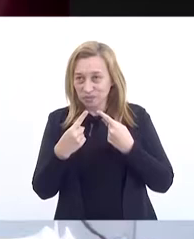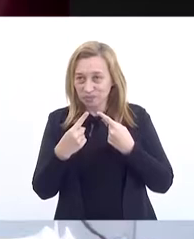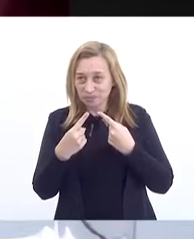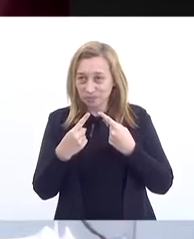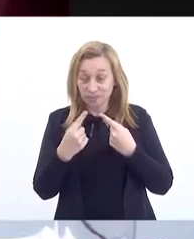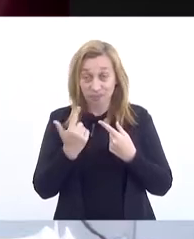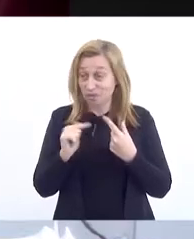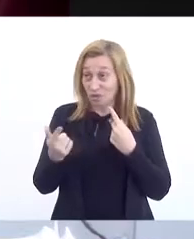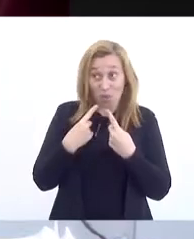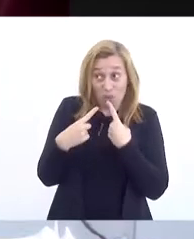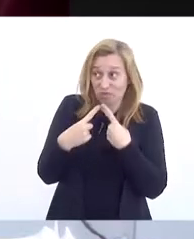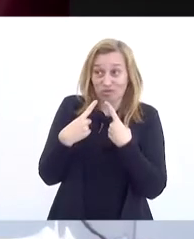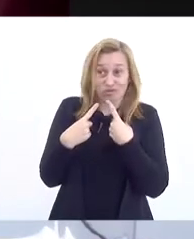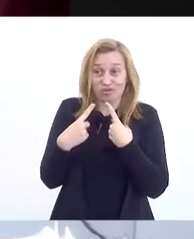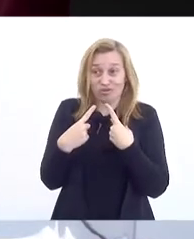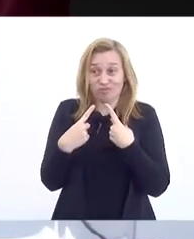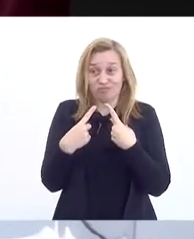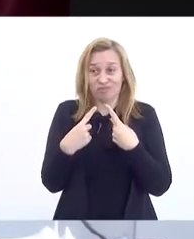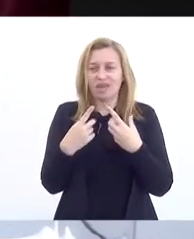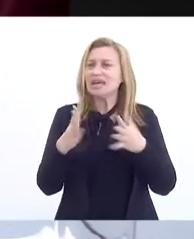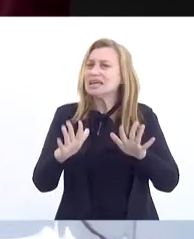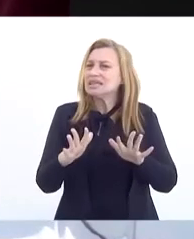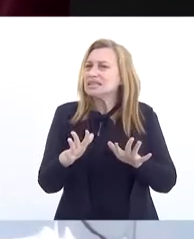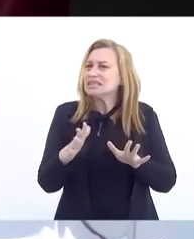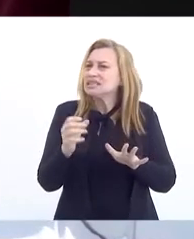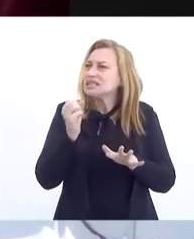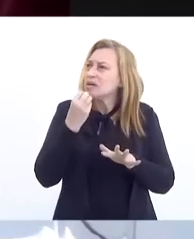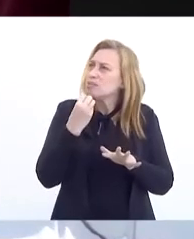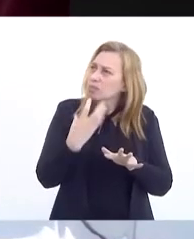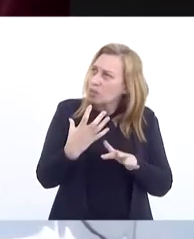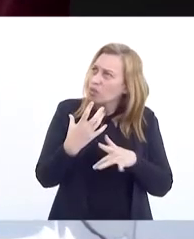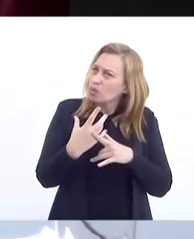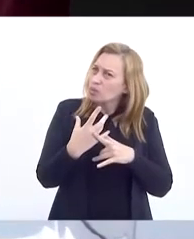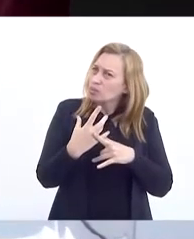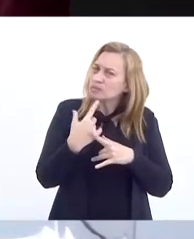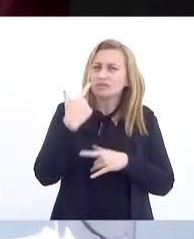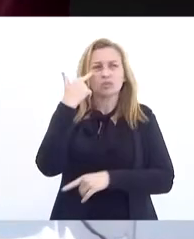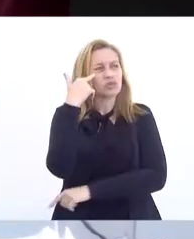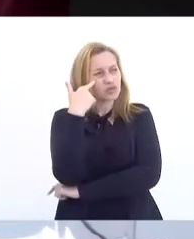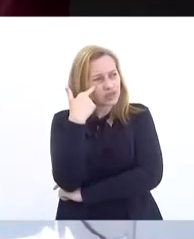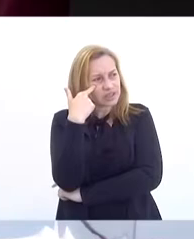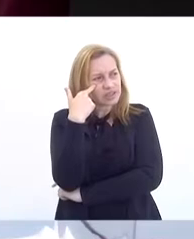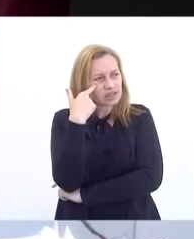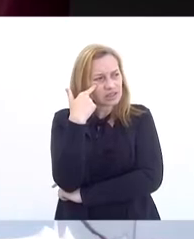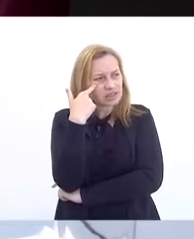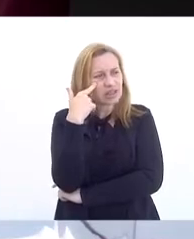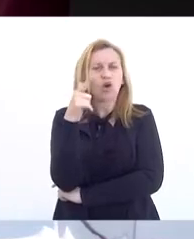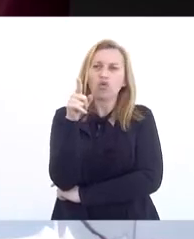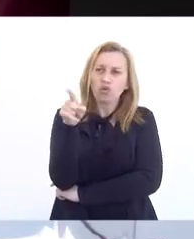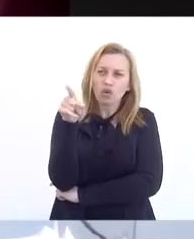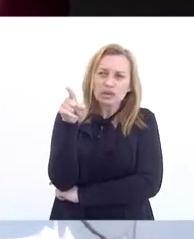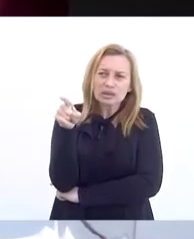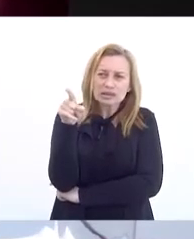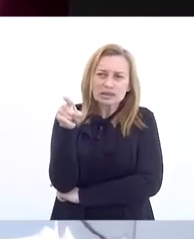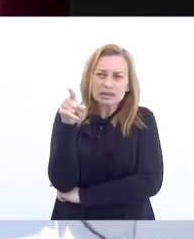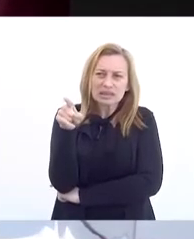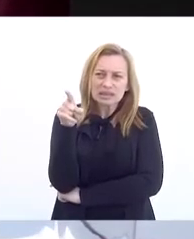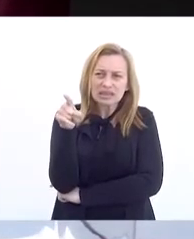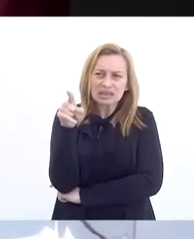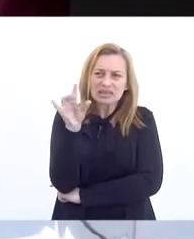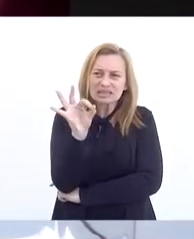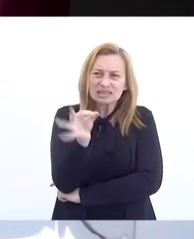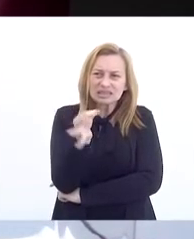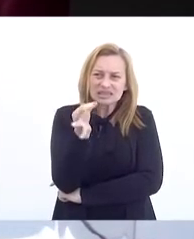mérito indiscutível, será que cabe, olha só, você mexer